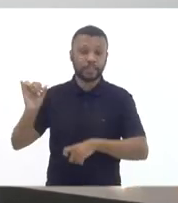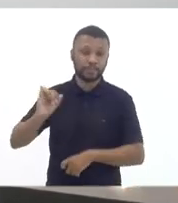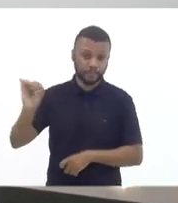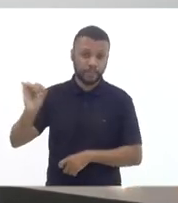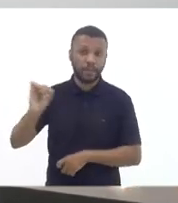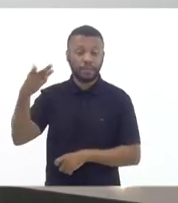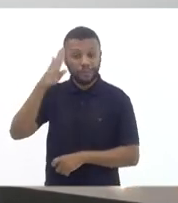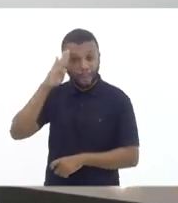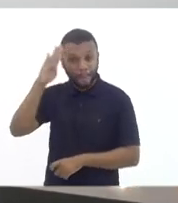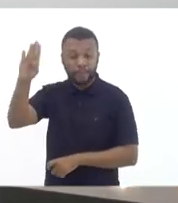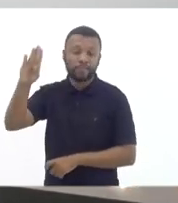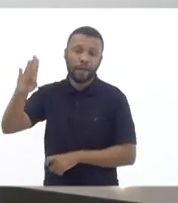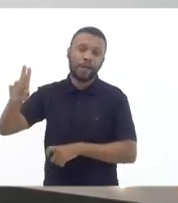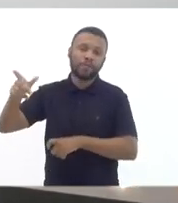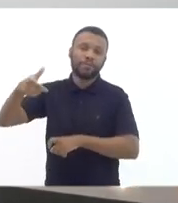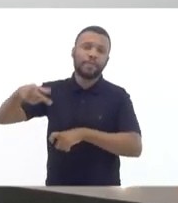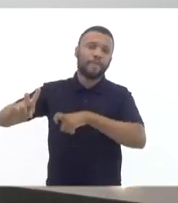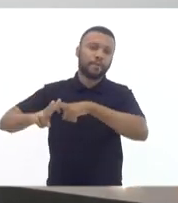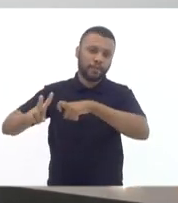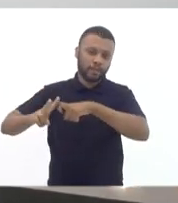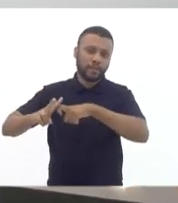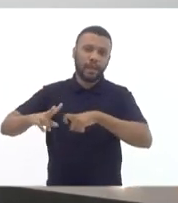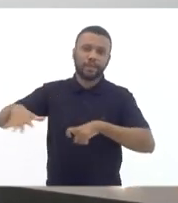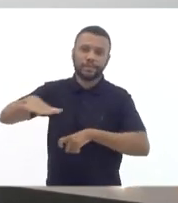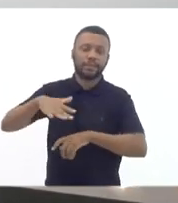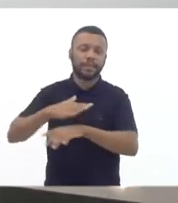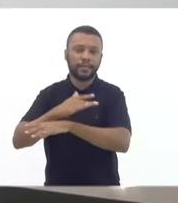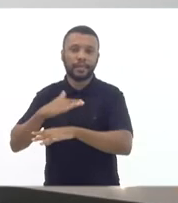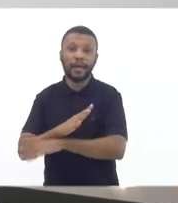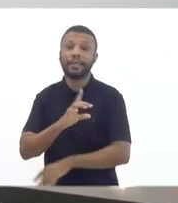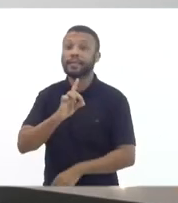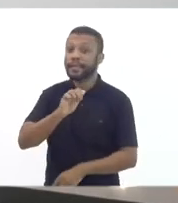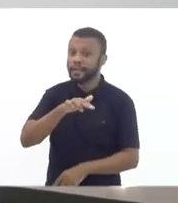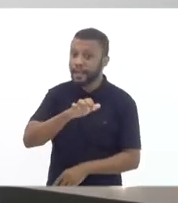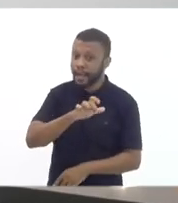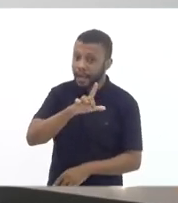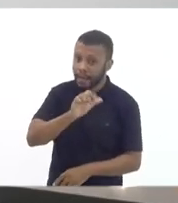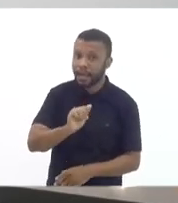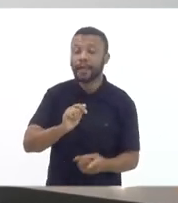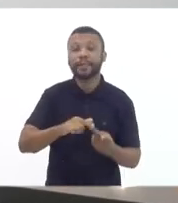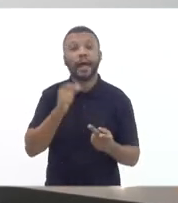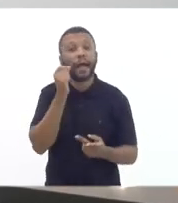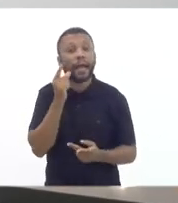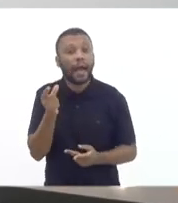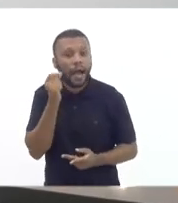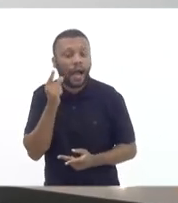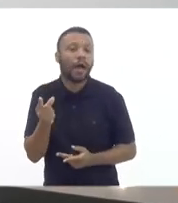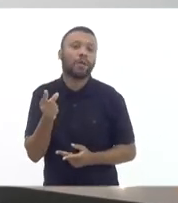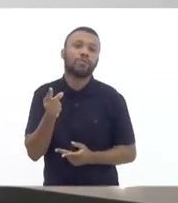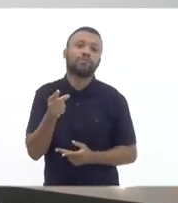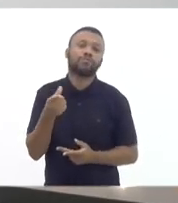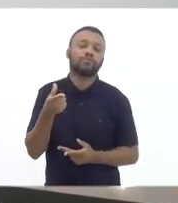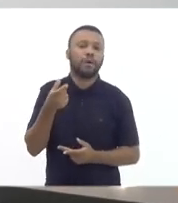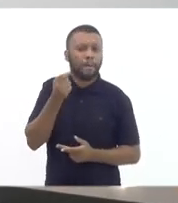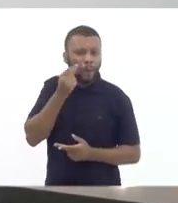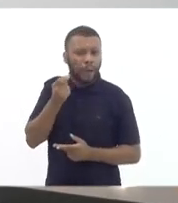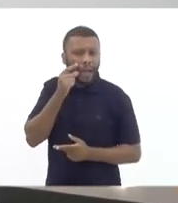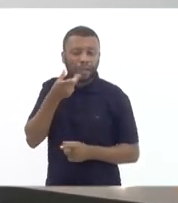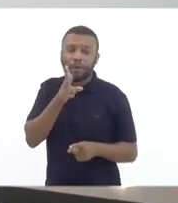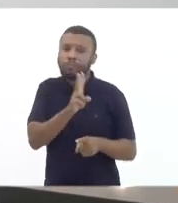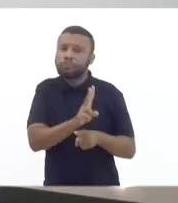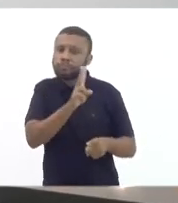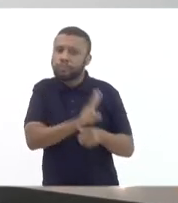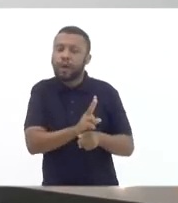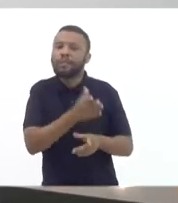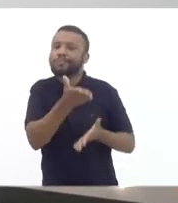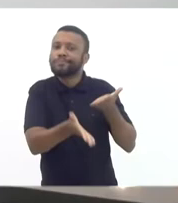veterinárias da cidade. Eles são tratados pela doutora Daniela Veltz da Gatos e Gatos. Meus gatos são altamente assistidos, meus